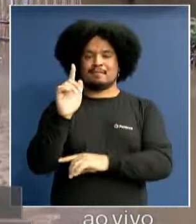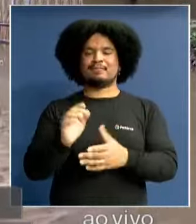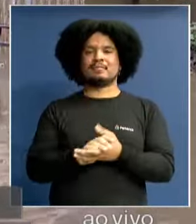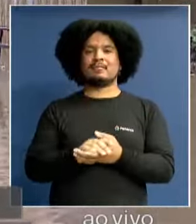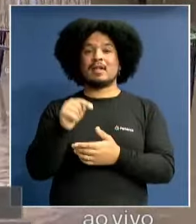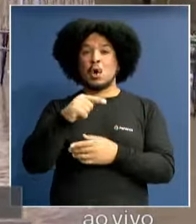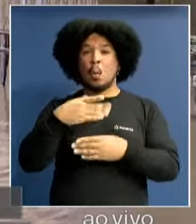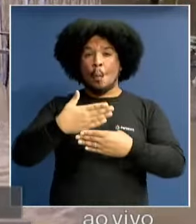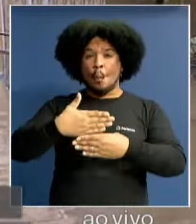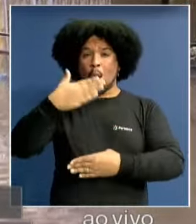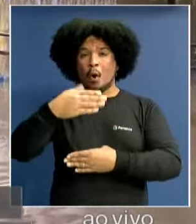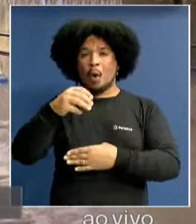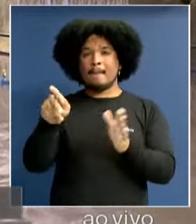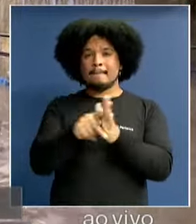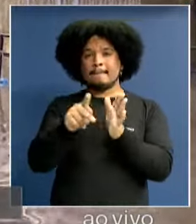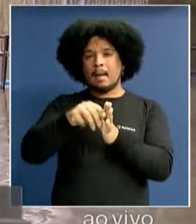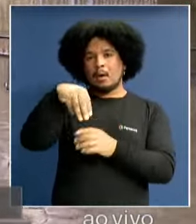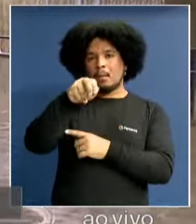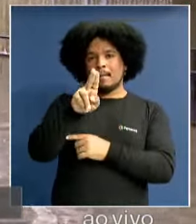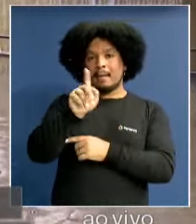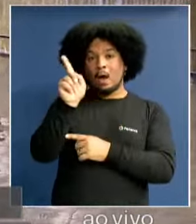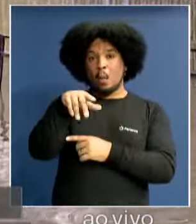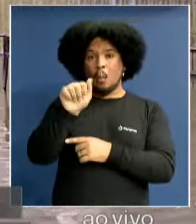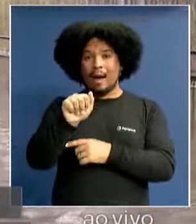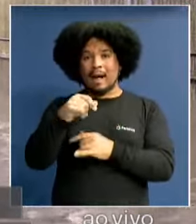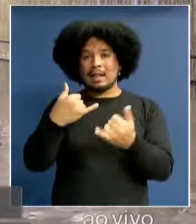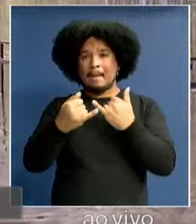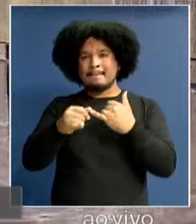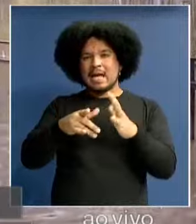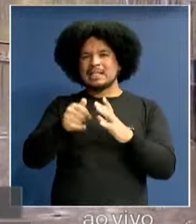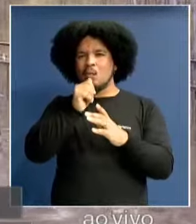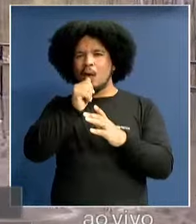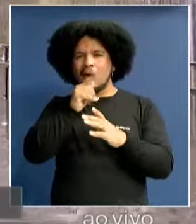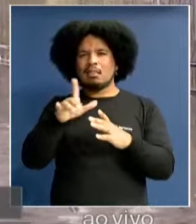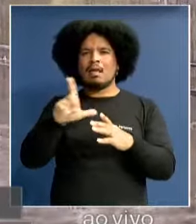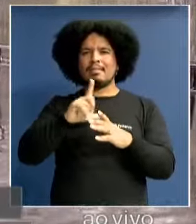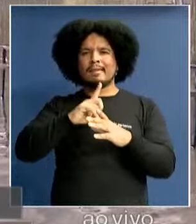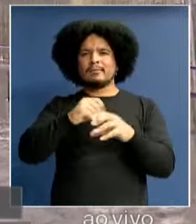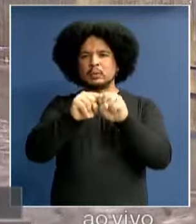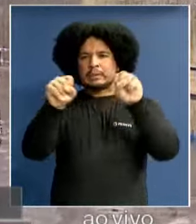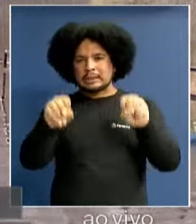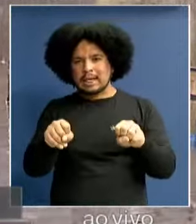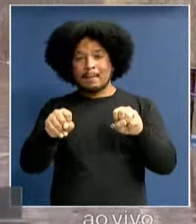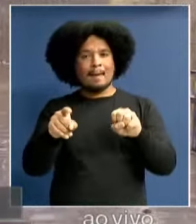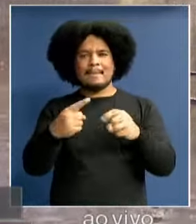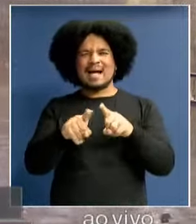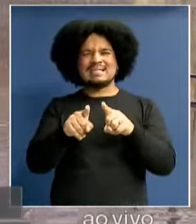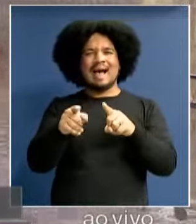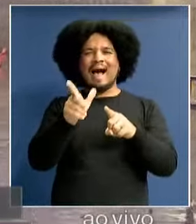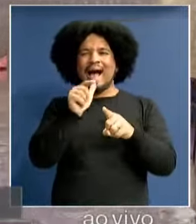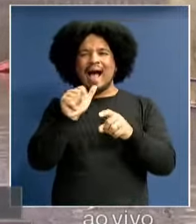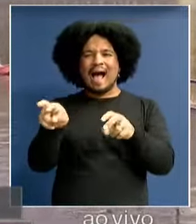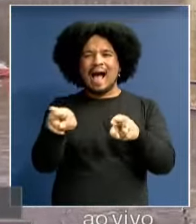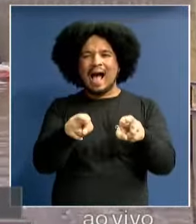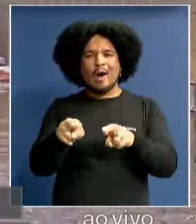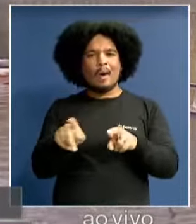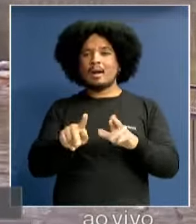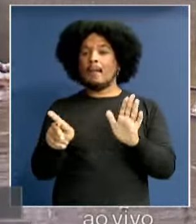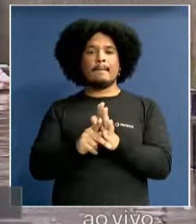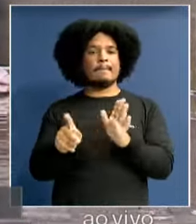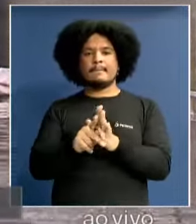um pouco dessa bronca, né, Mota? Segurando essa água que entrou, muita dessa água, essa água que a gente está vendo aqui, ela não veio necessariamente do